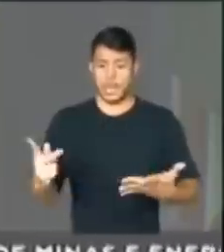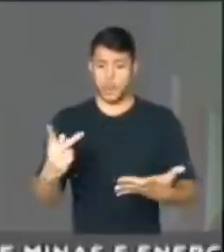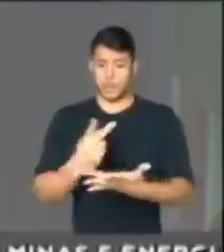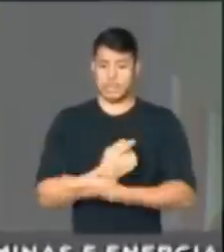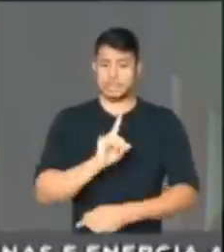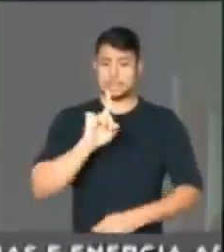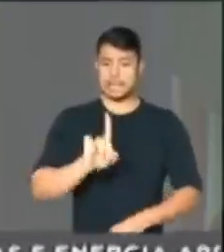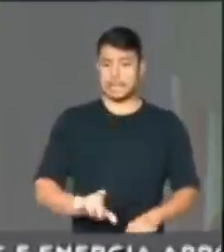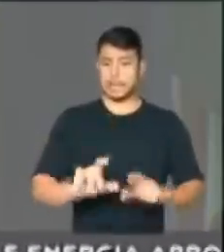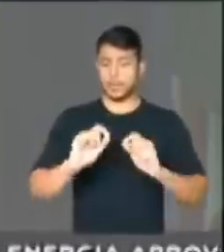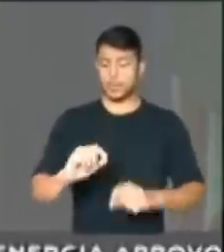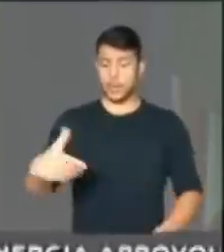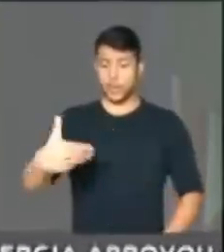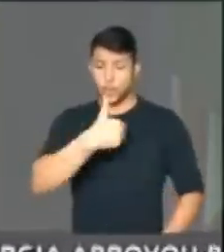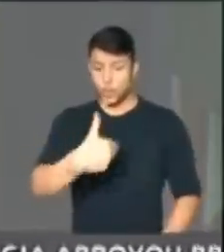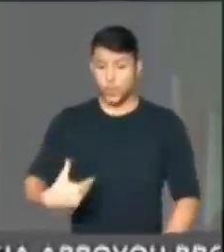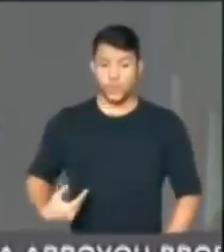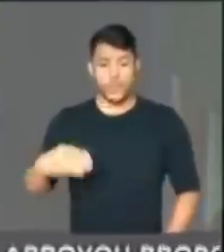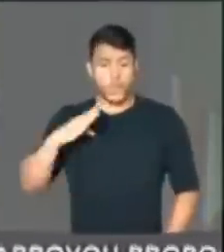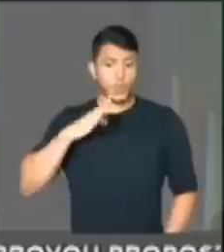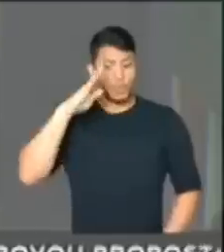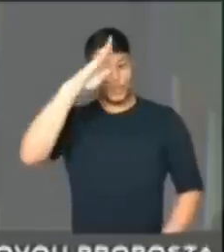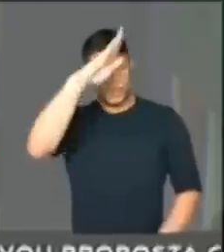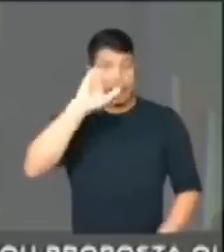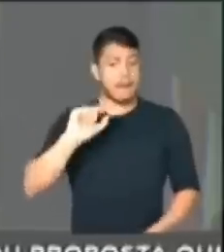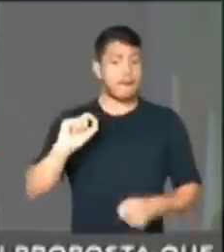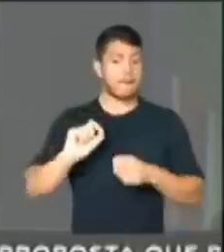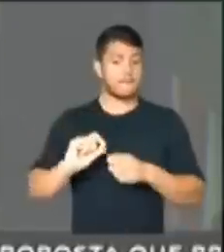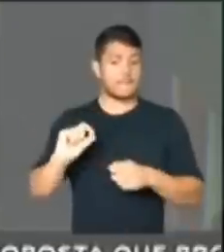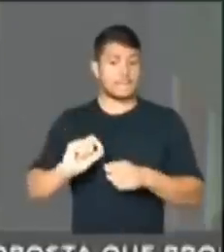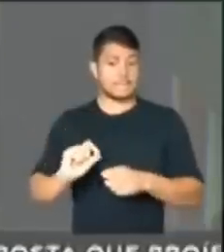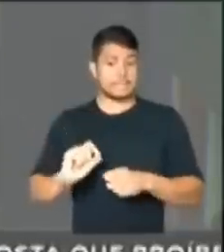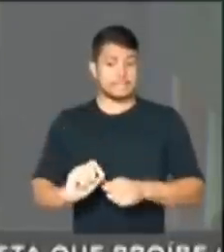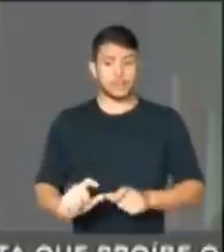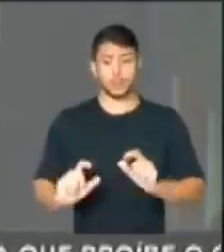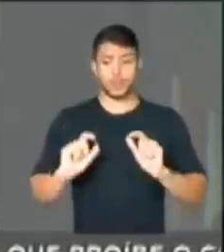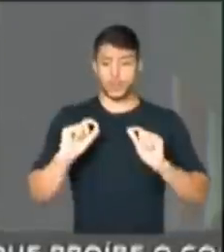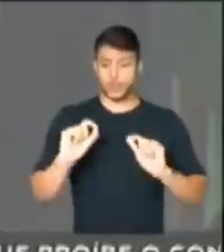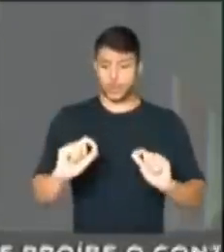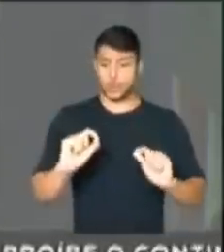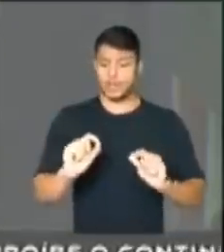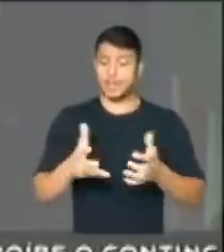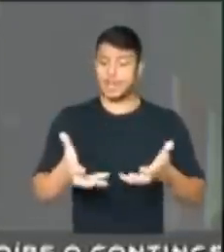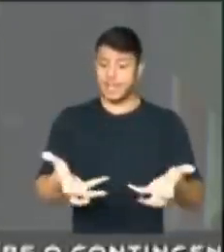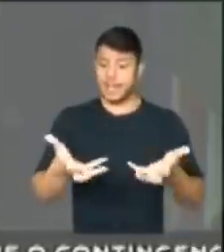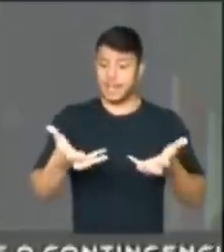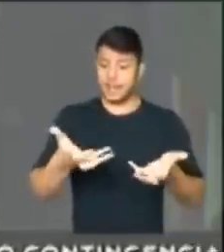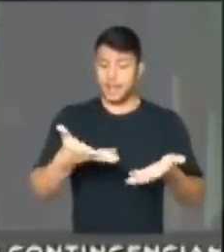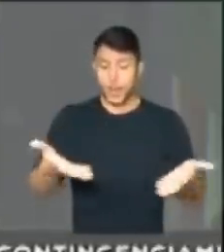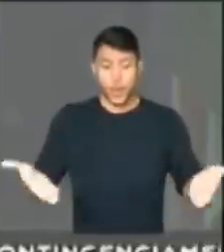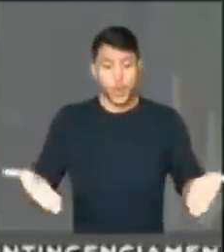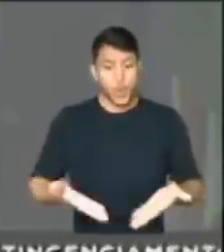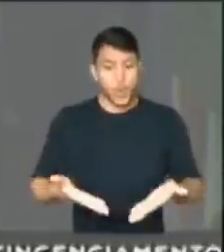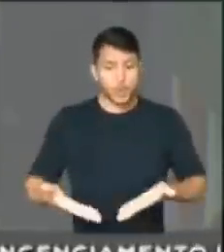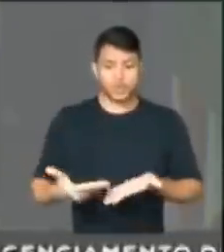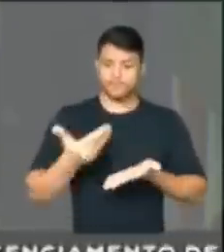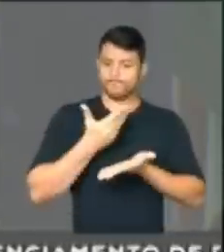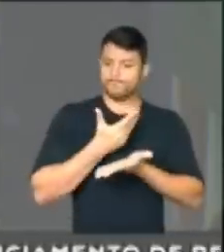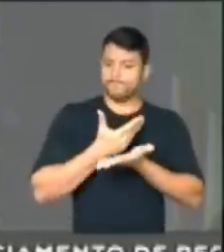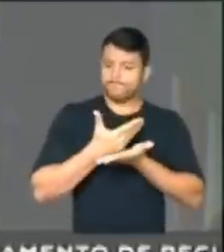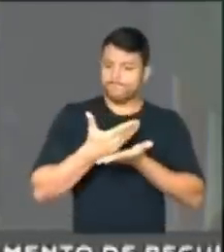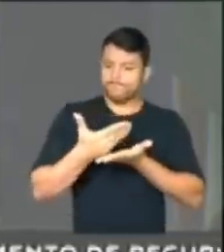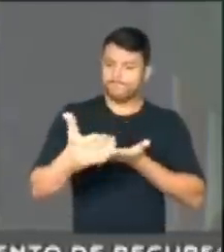promovido pelo governo Bolsonaro e seus aliados, que pretendem ainda hoje iniciar